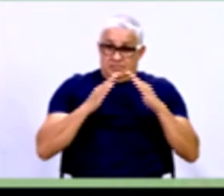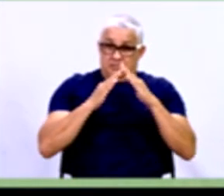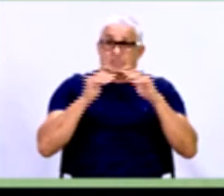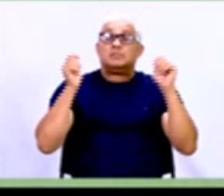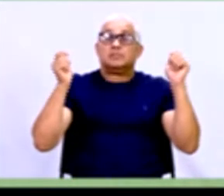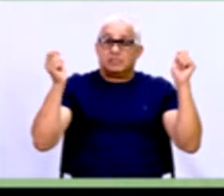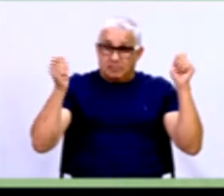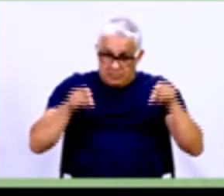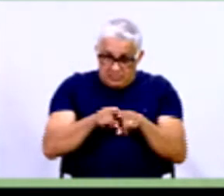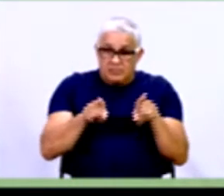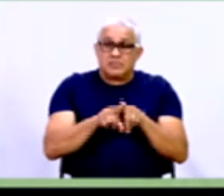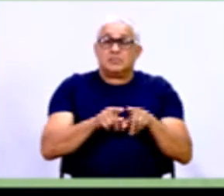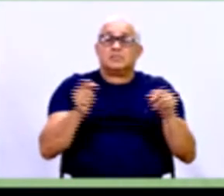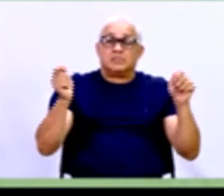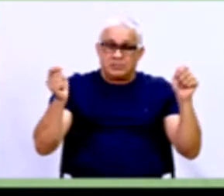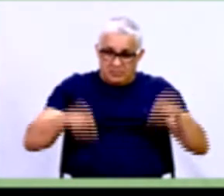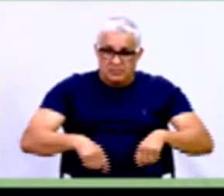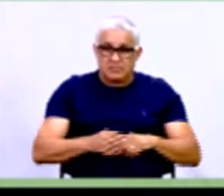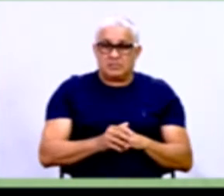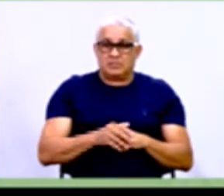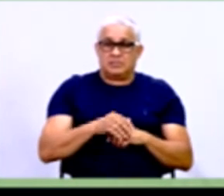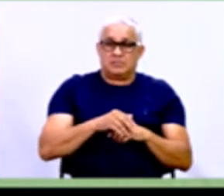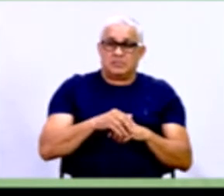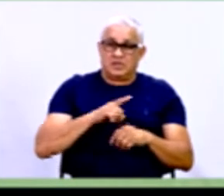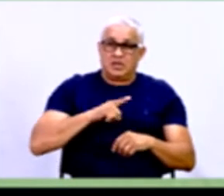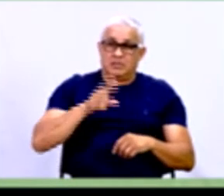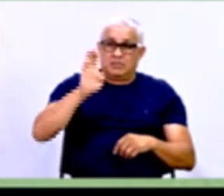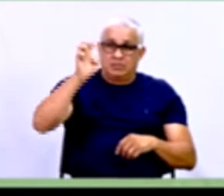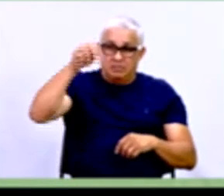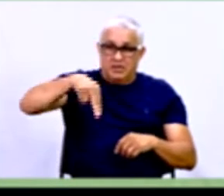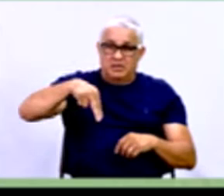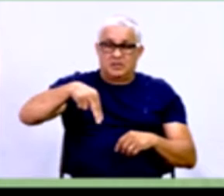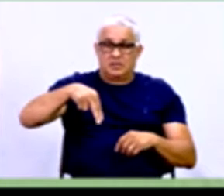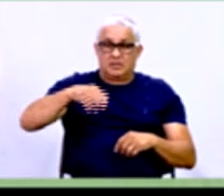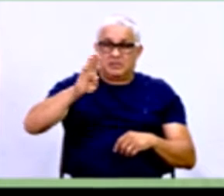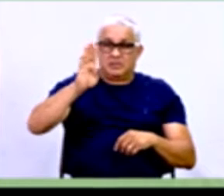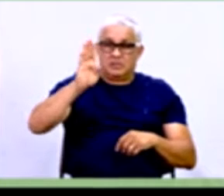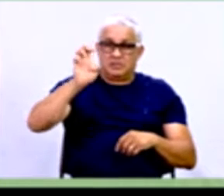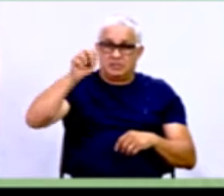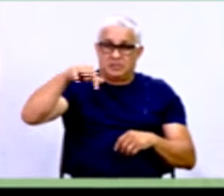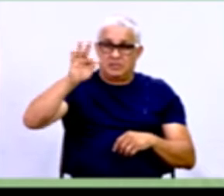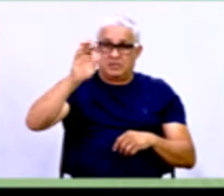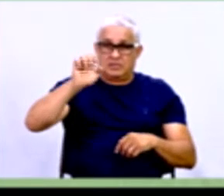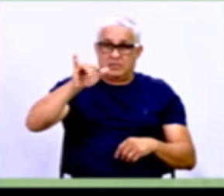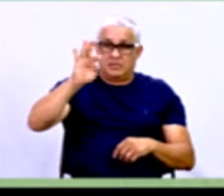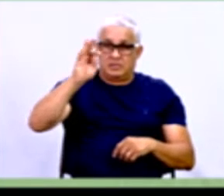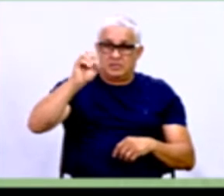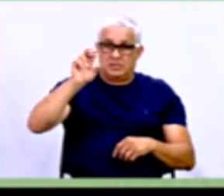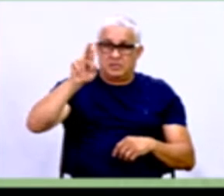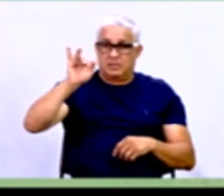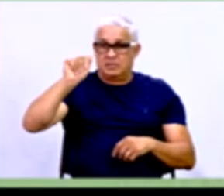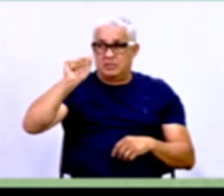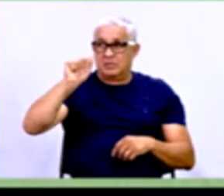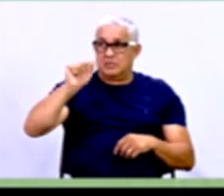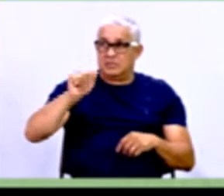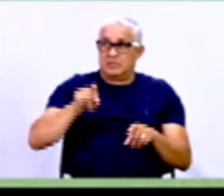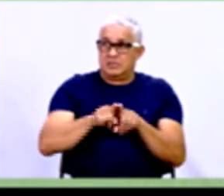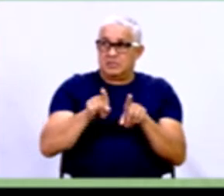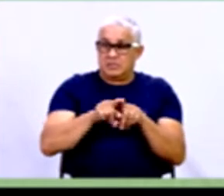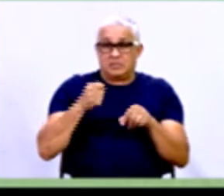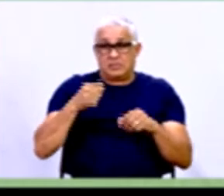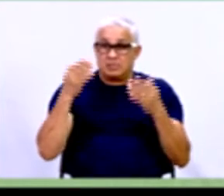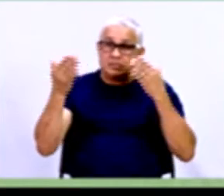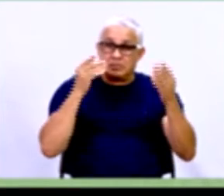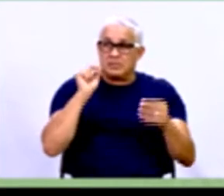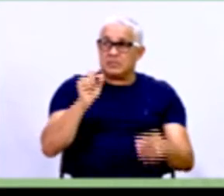a ser beneficiário dessas benfeitorias, né? Das benfeitorias da Previdência Social. Mas uma coisa interessante que nós temos que analisar